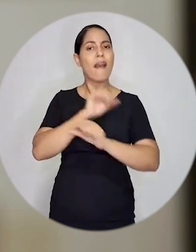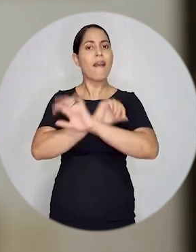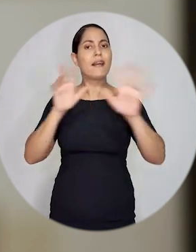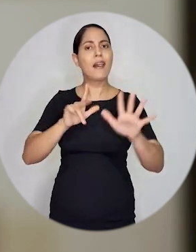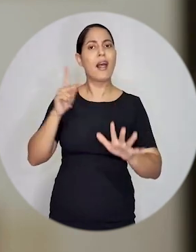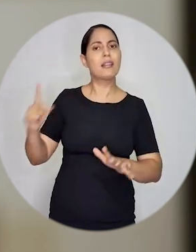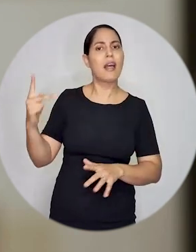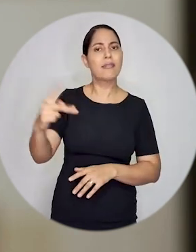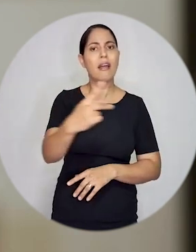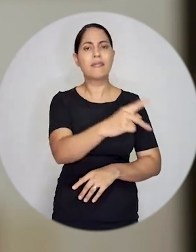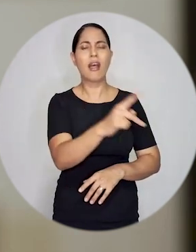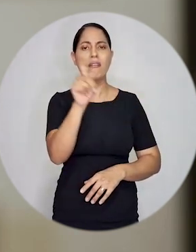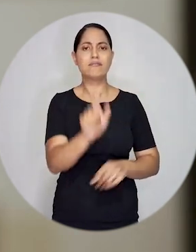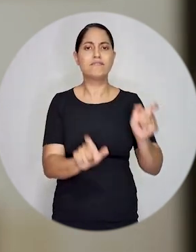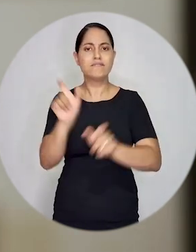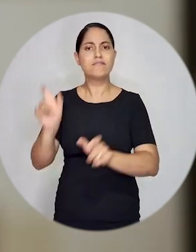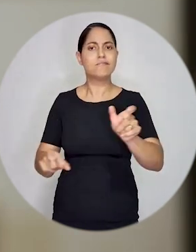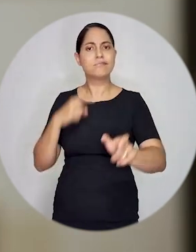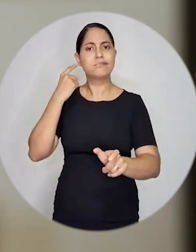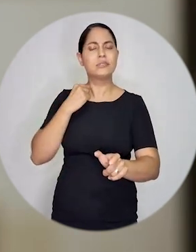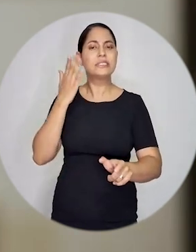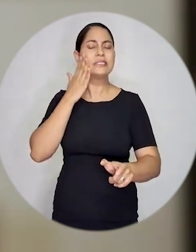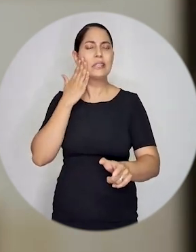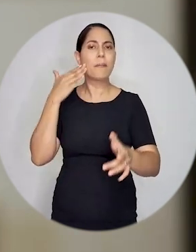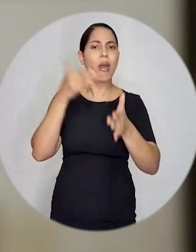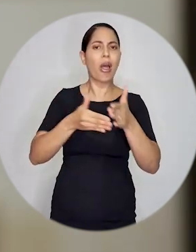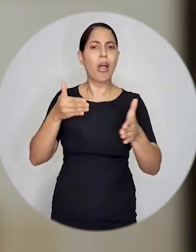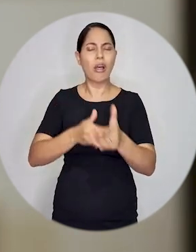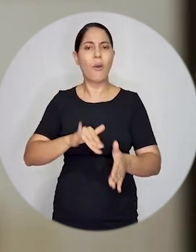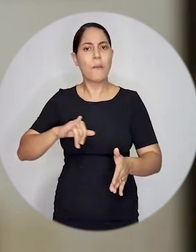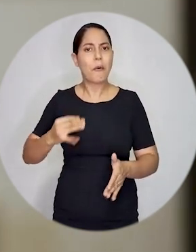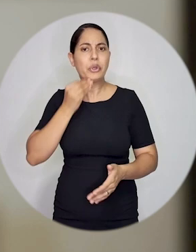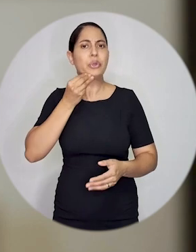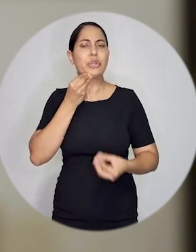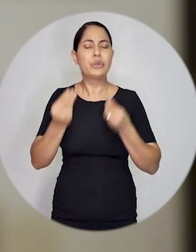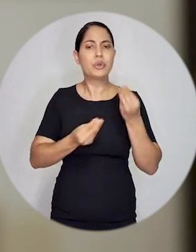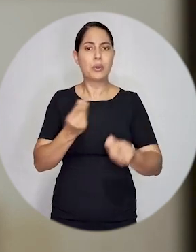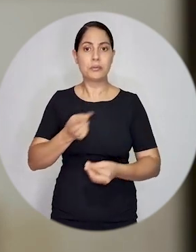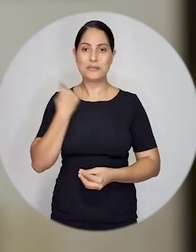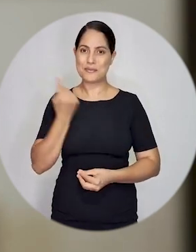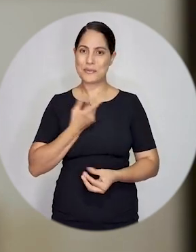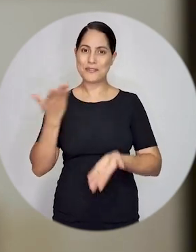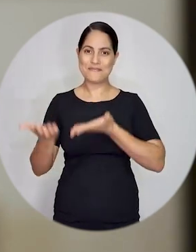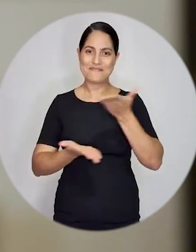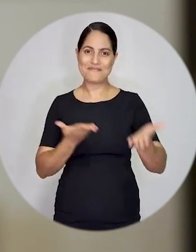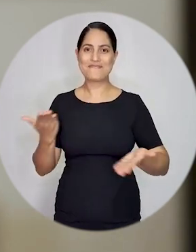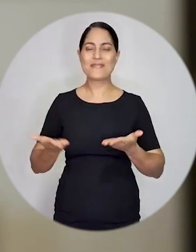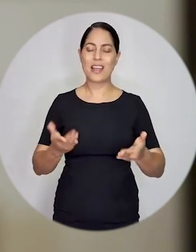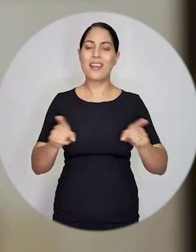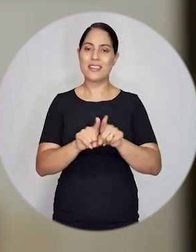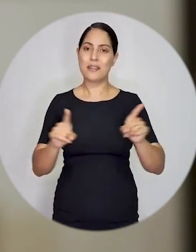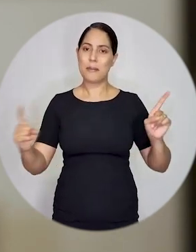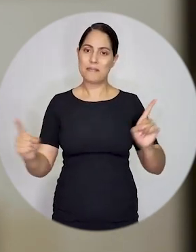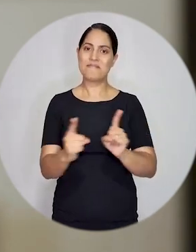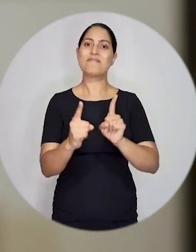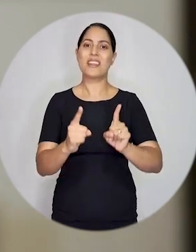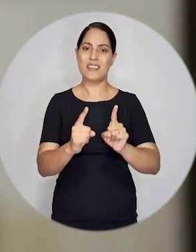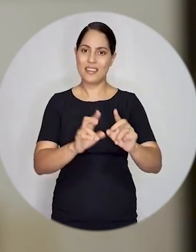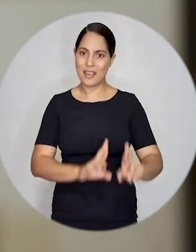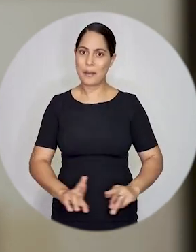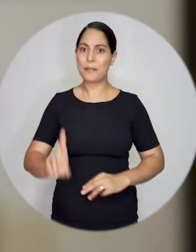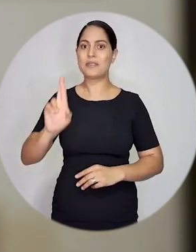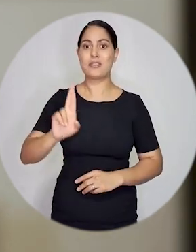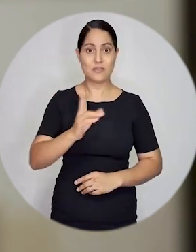colegas, saber as suas dificuldades, entender quais as principais oportunidades para melhor atender e representar a advocacia brasileira.